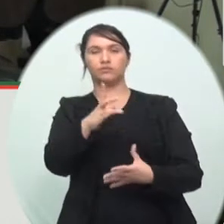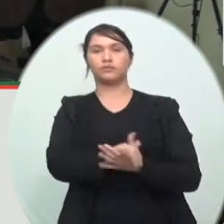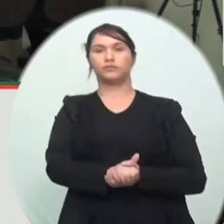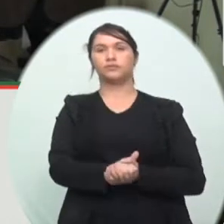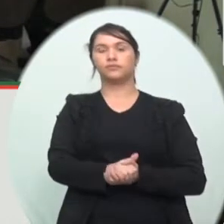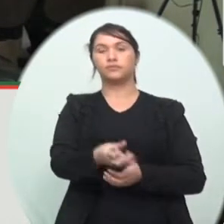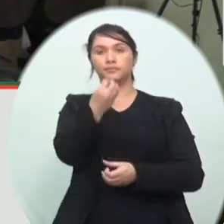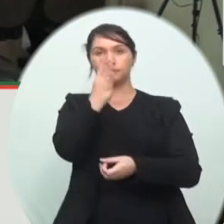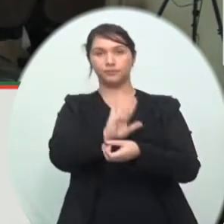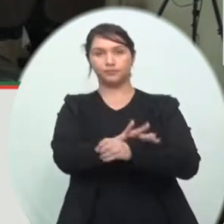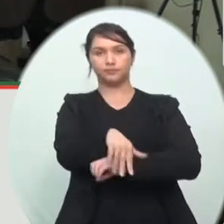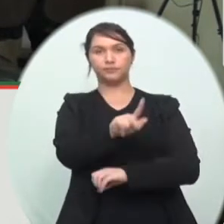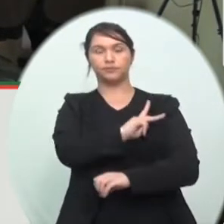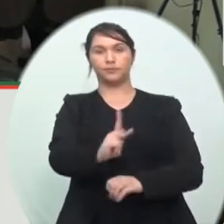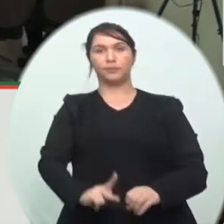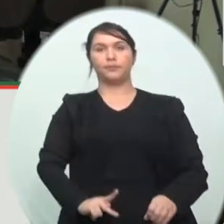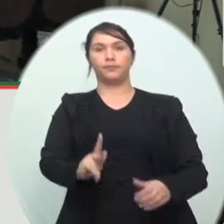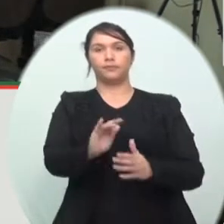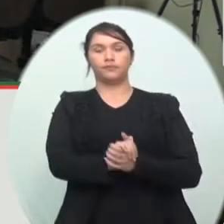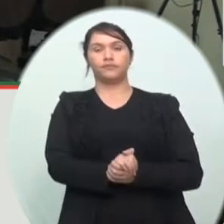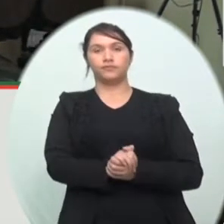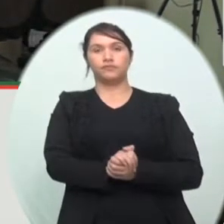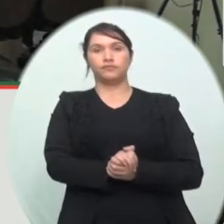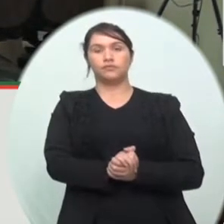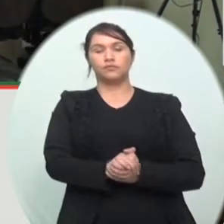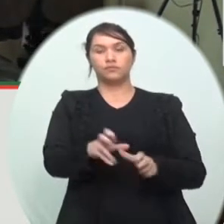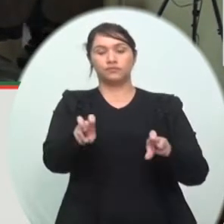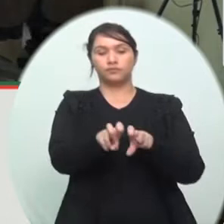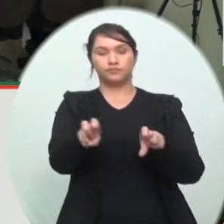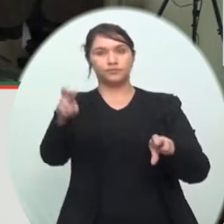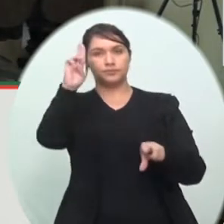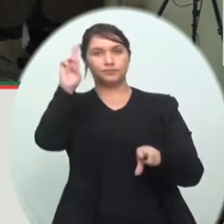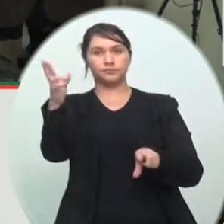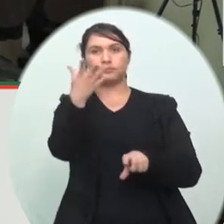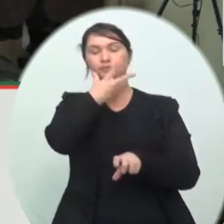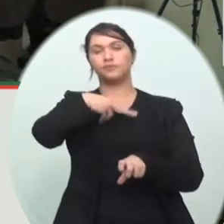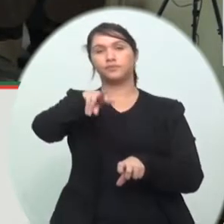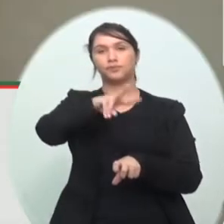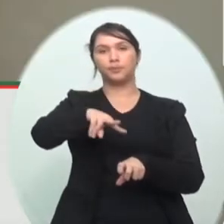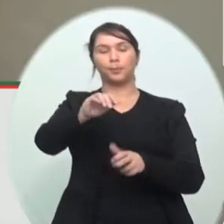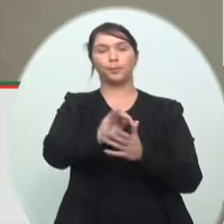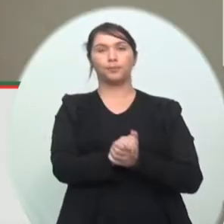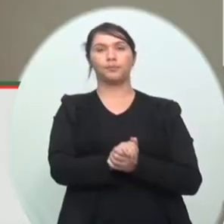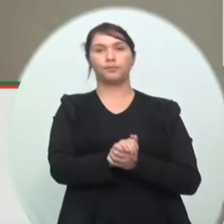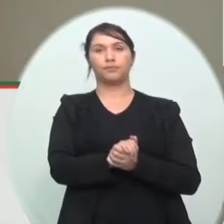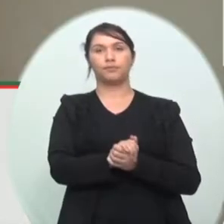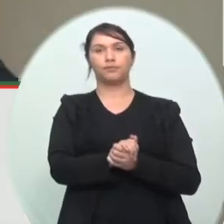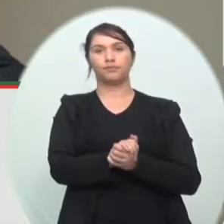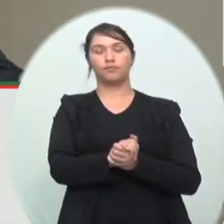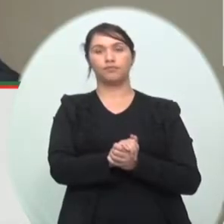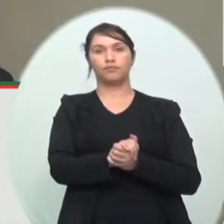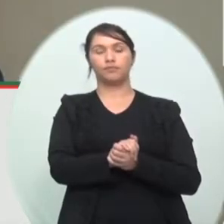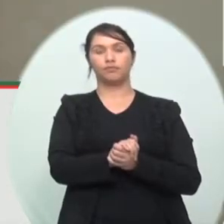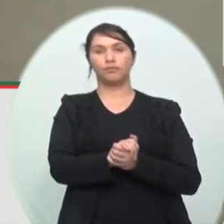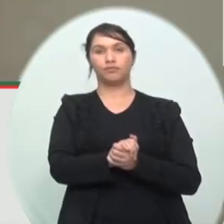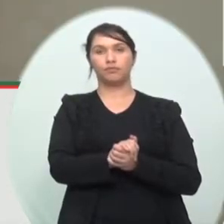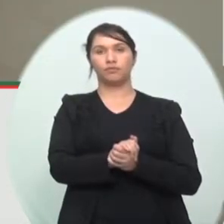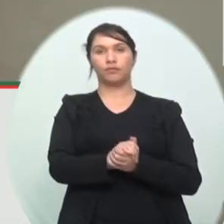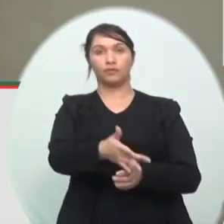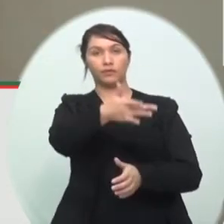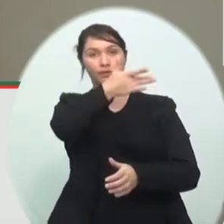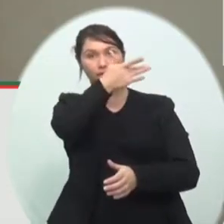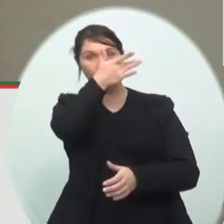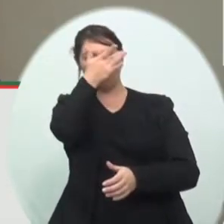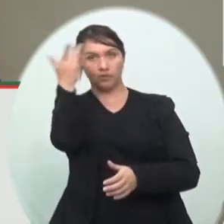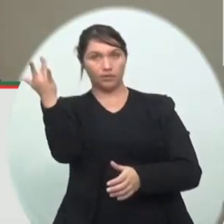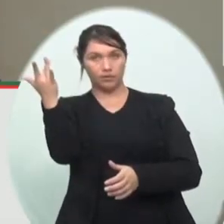Boa noite, senhor presidente. Boa noite, mesa diretora, aos nobres vereadores, ao público que nos